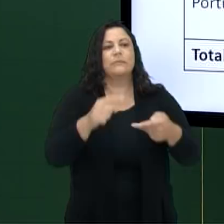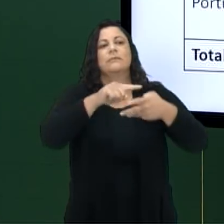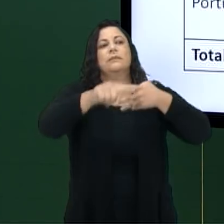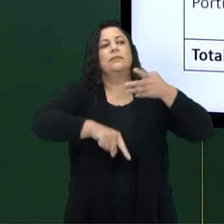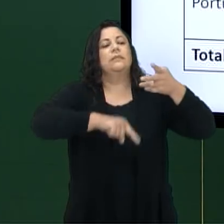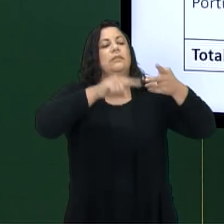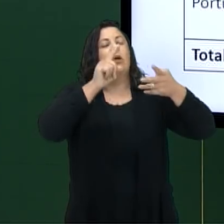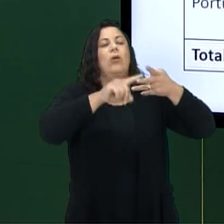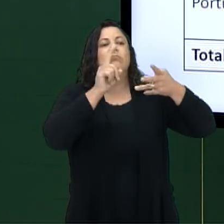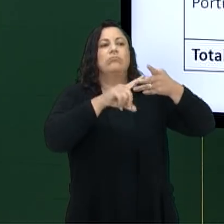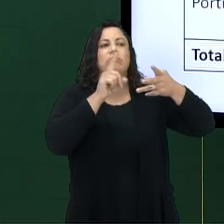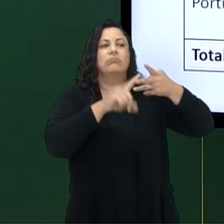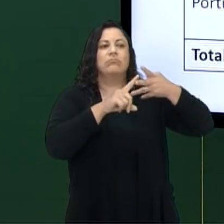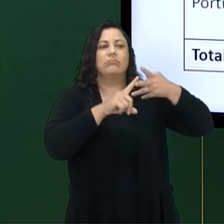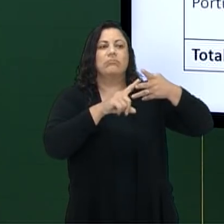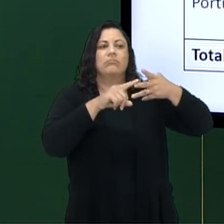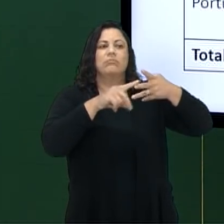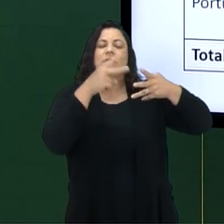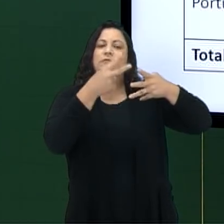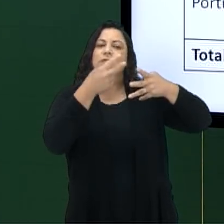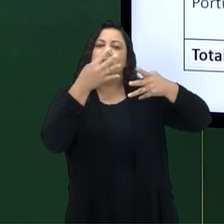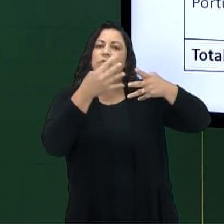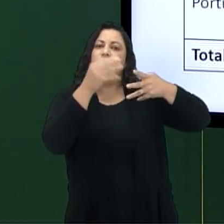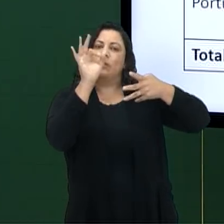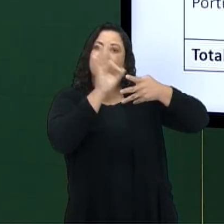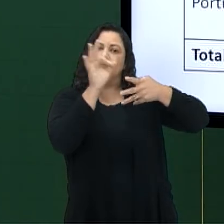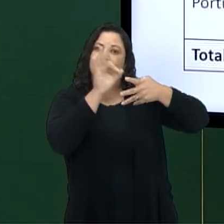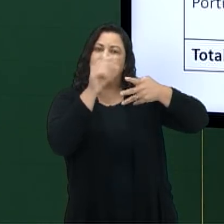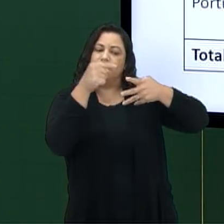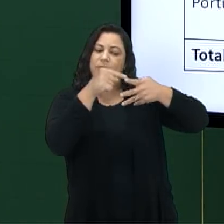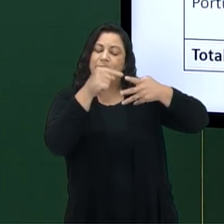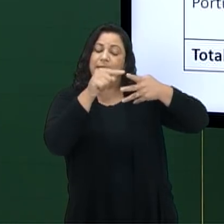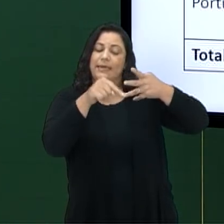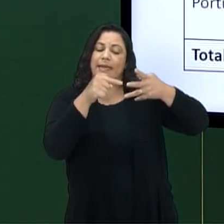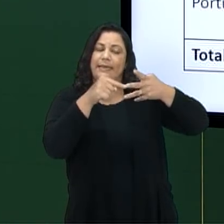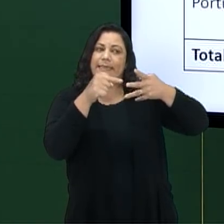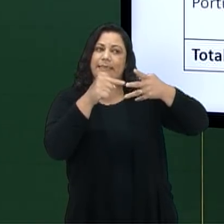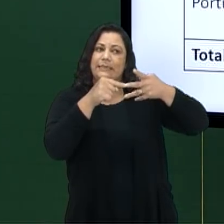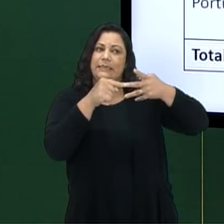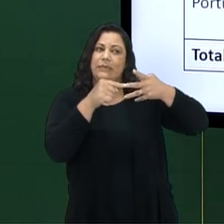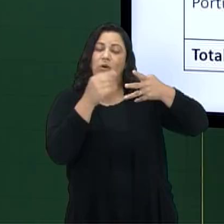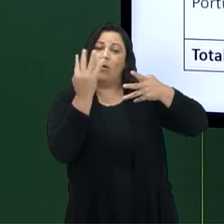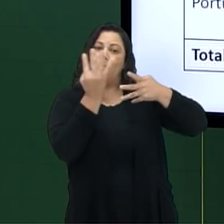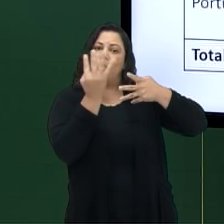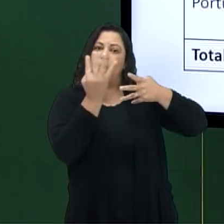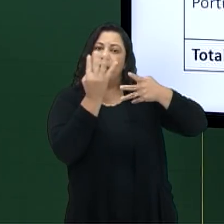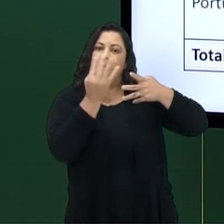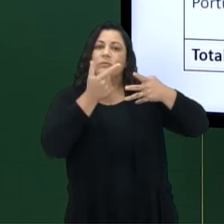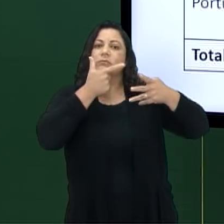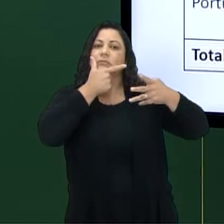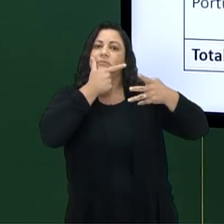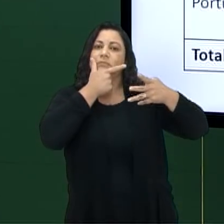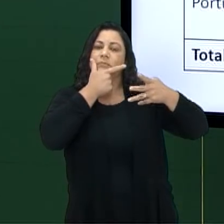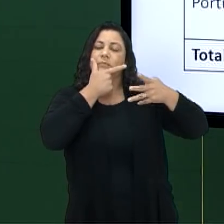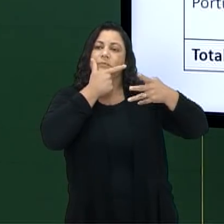24%. O segundo setor, 4 queijos.